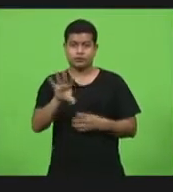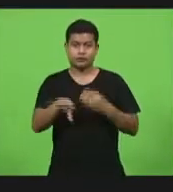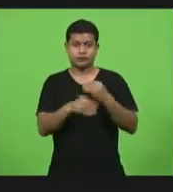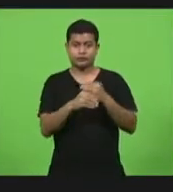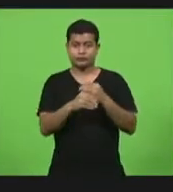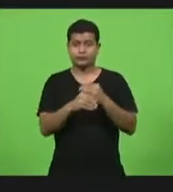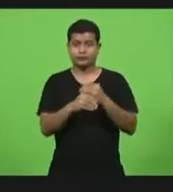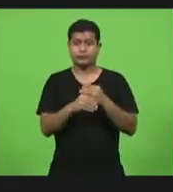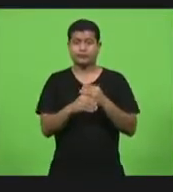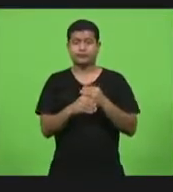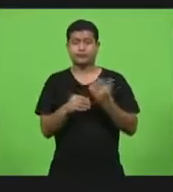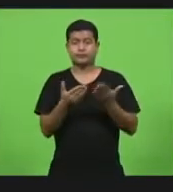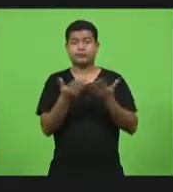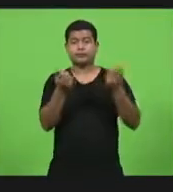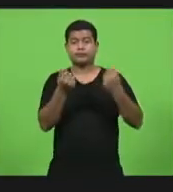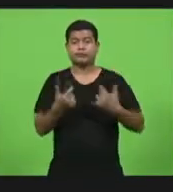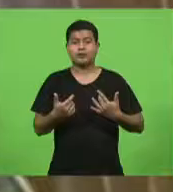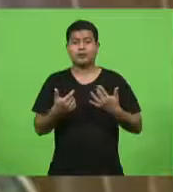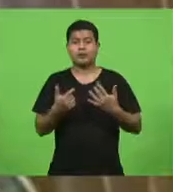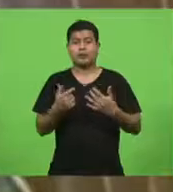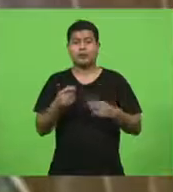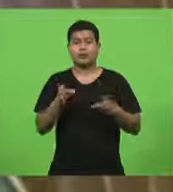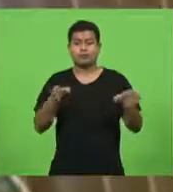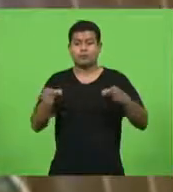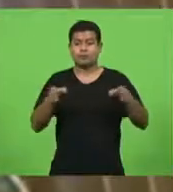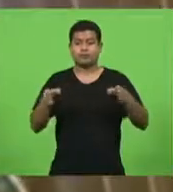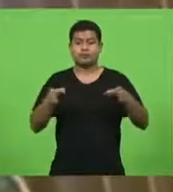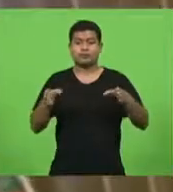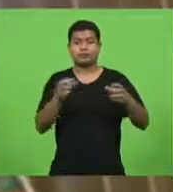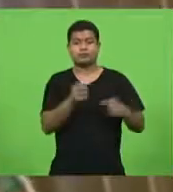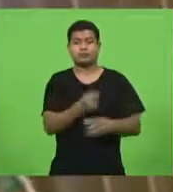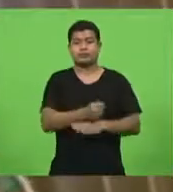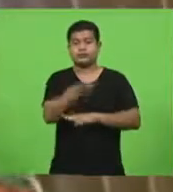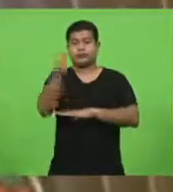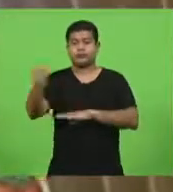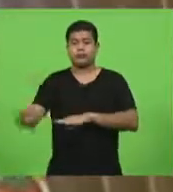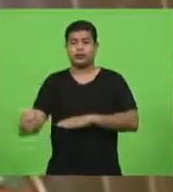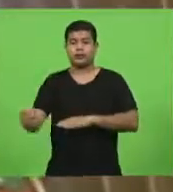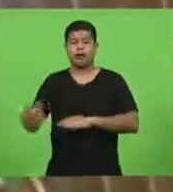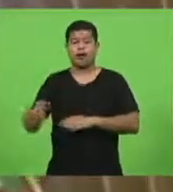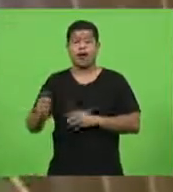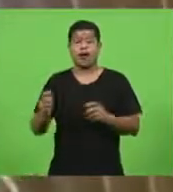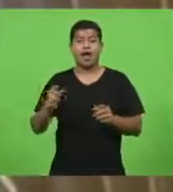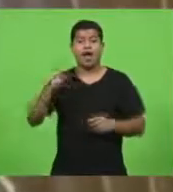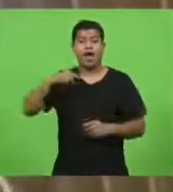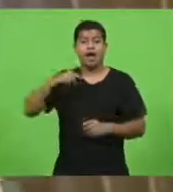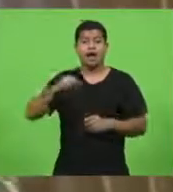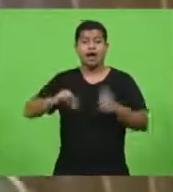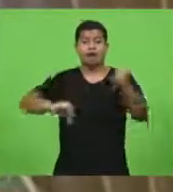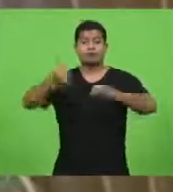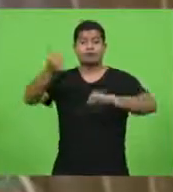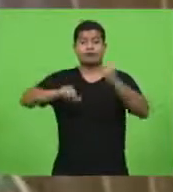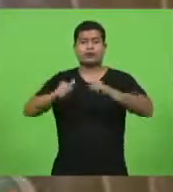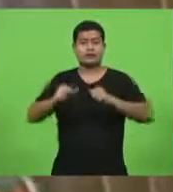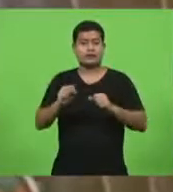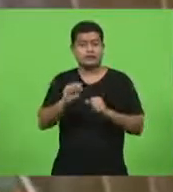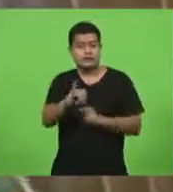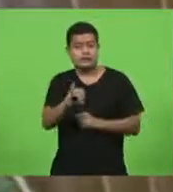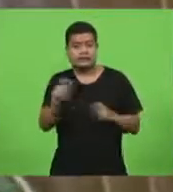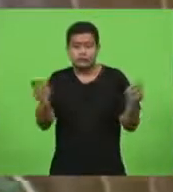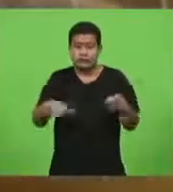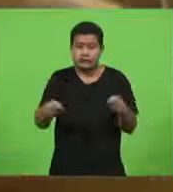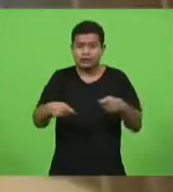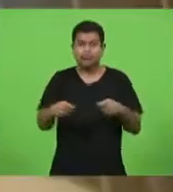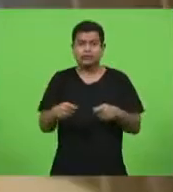transferência que o senhor falou, né? Então, a janela de transferência ela é realizada, essa análise de possibilidade, né? Geralmente, o que acontece com esse sistema que ele faz,